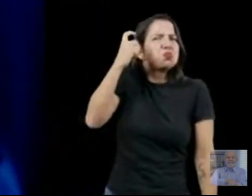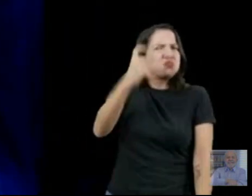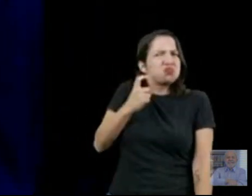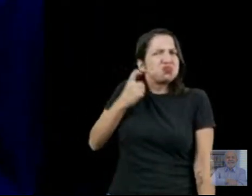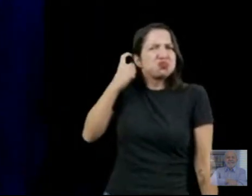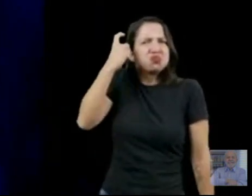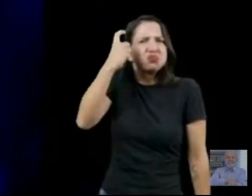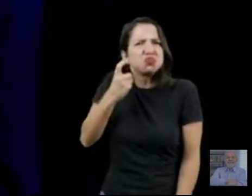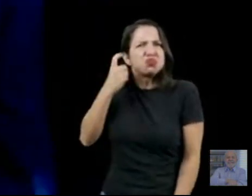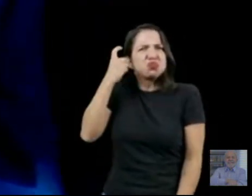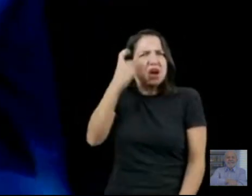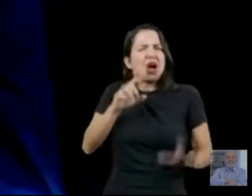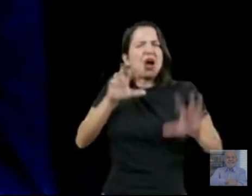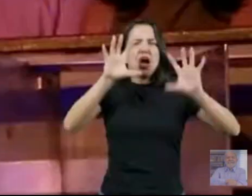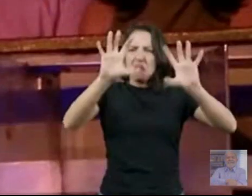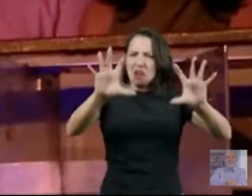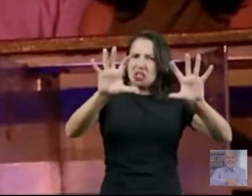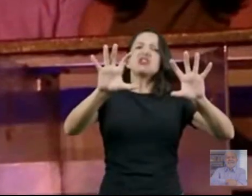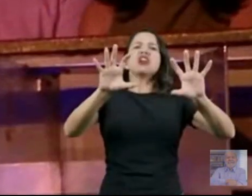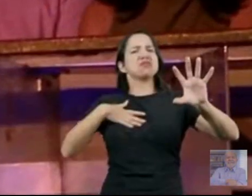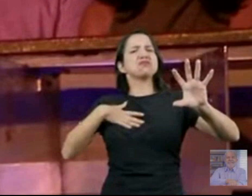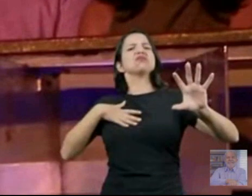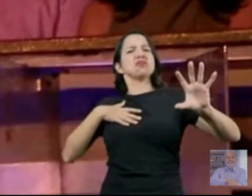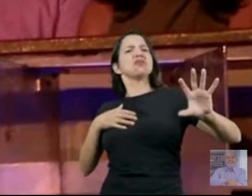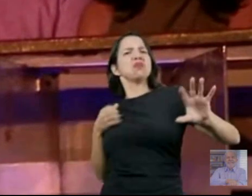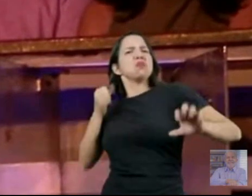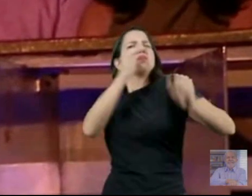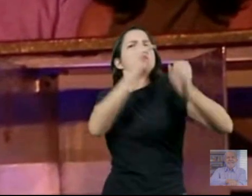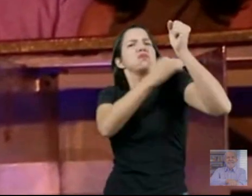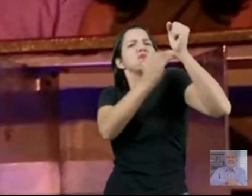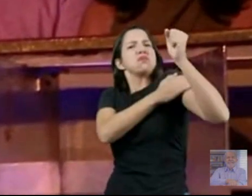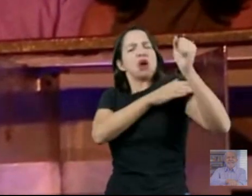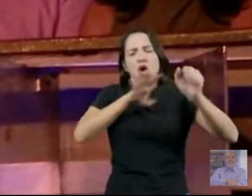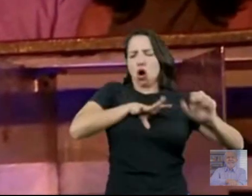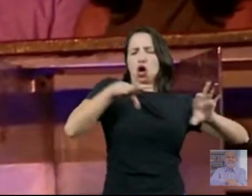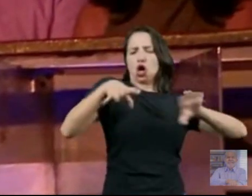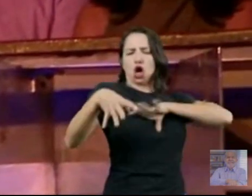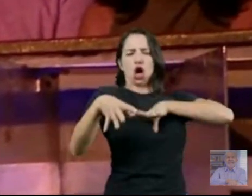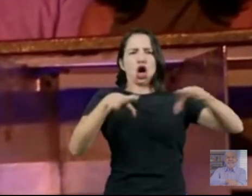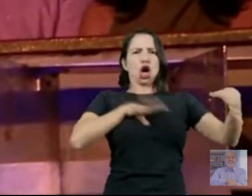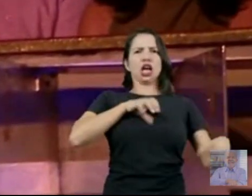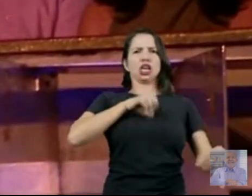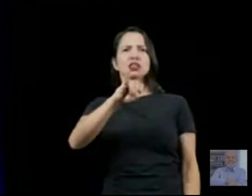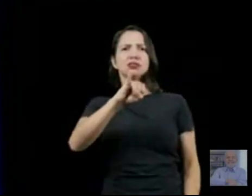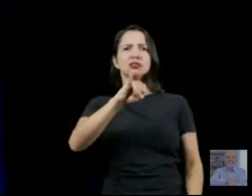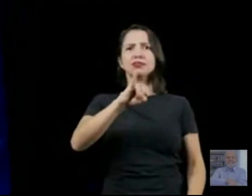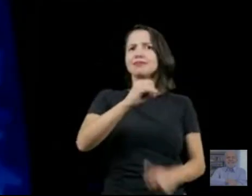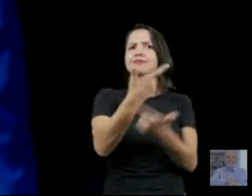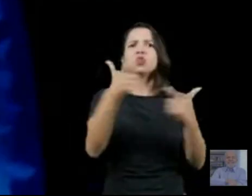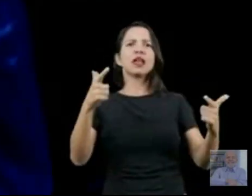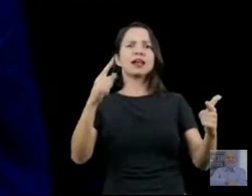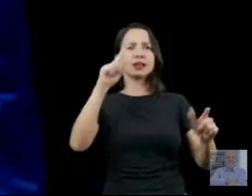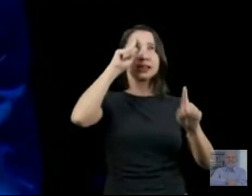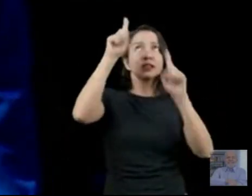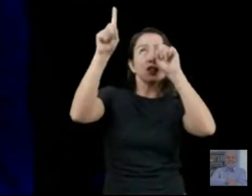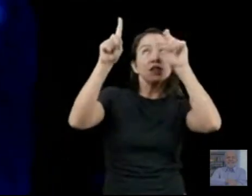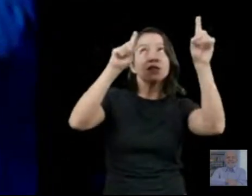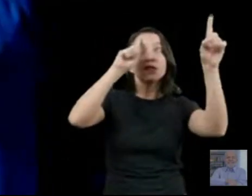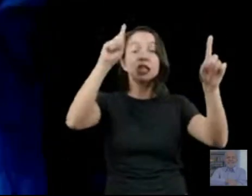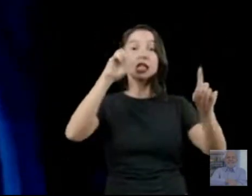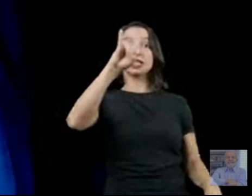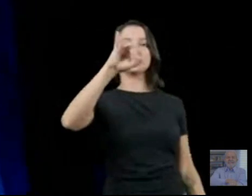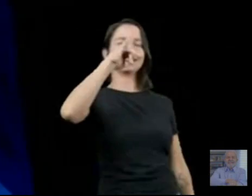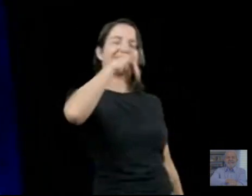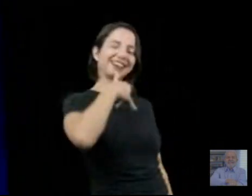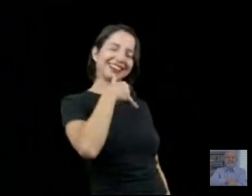se não tem a gente inventa, tá difícil, a gente insiste, está triste, a gente canta, se tá morno,